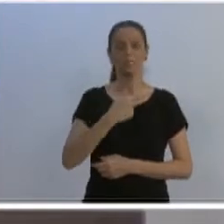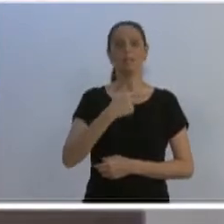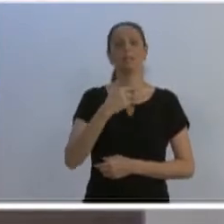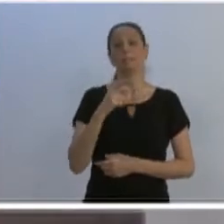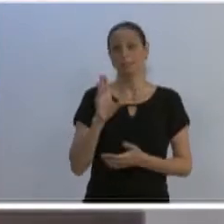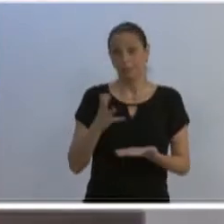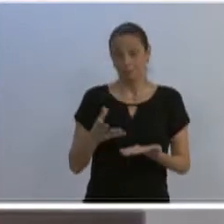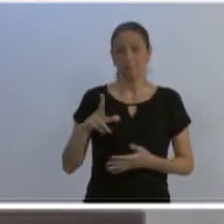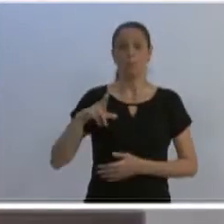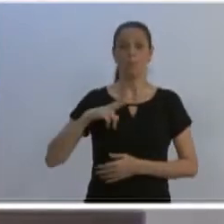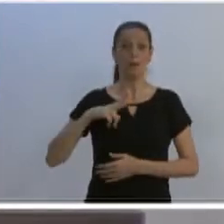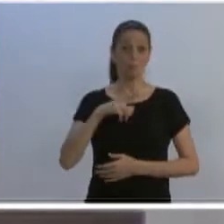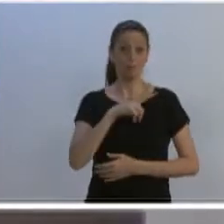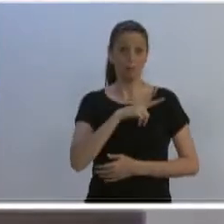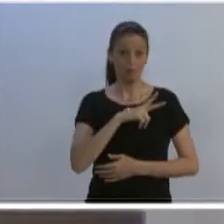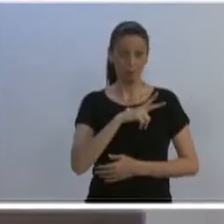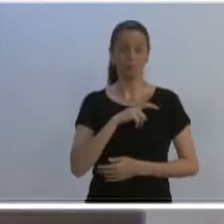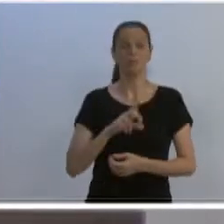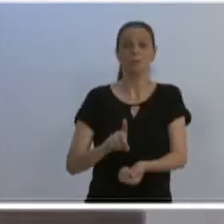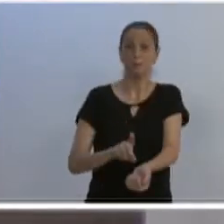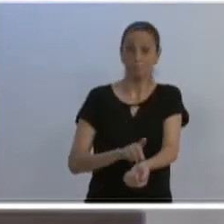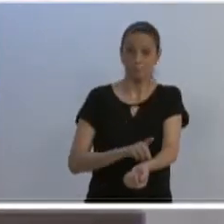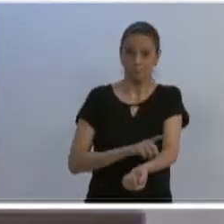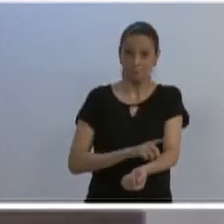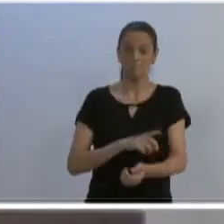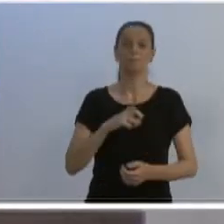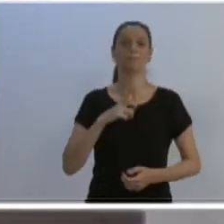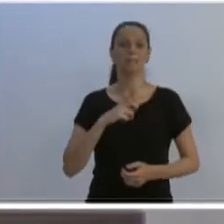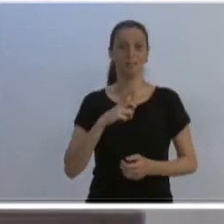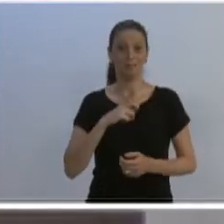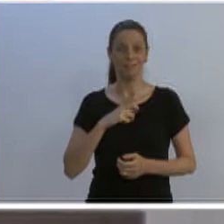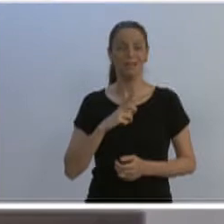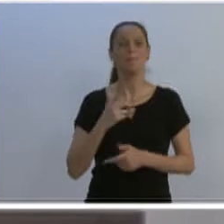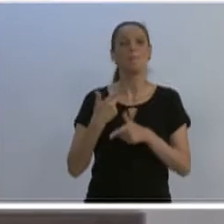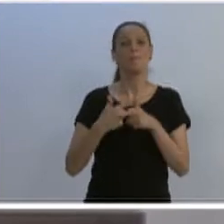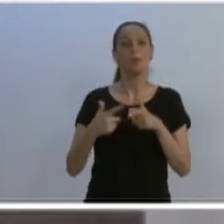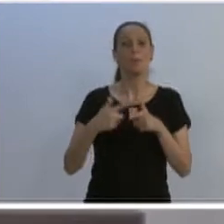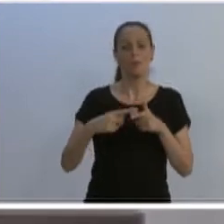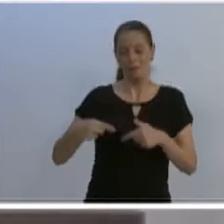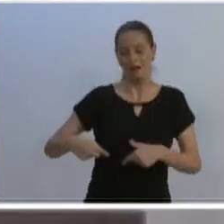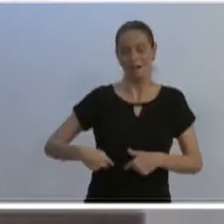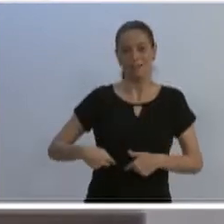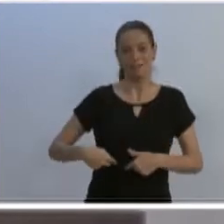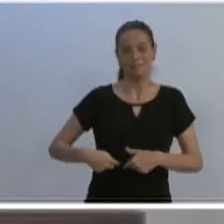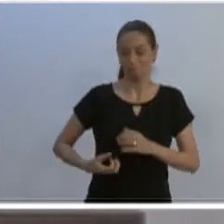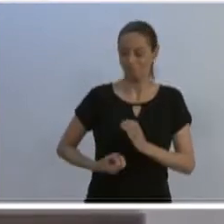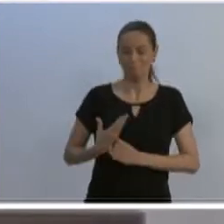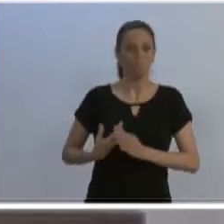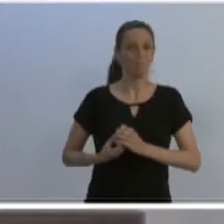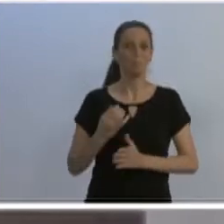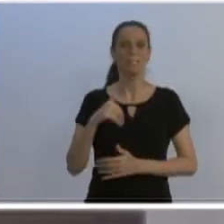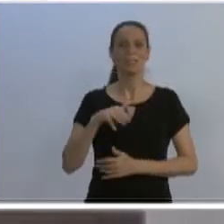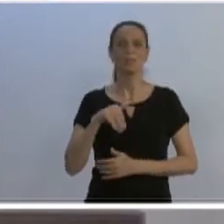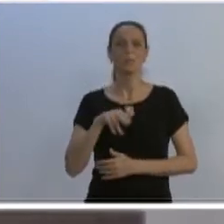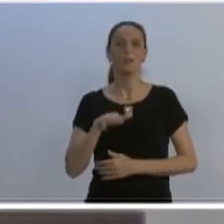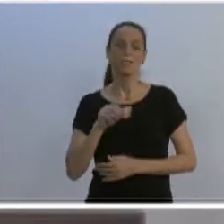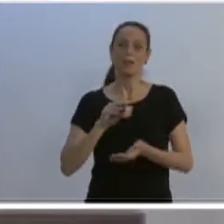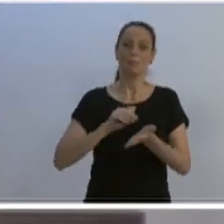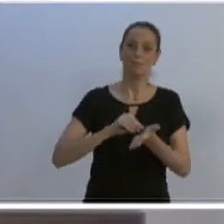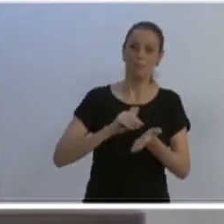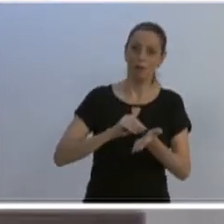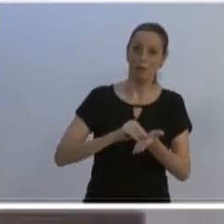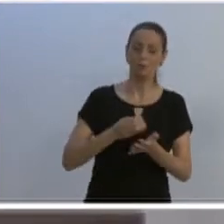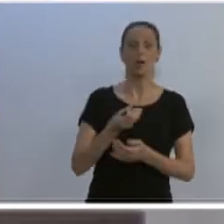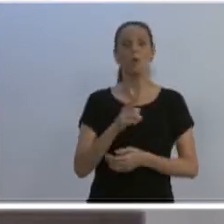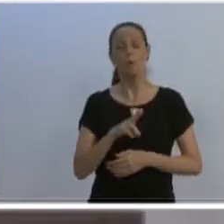aquele paciente que tem uma produção inadequada de insulina, seja na sua quantidade, ou então numa forma